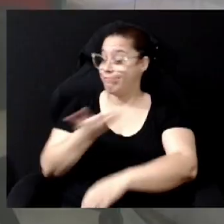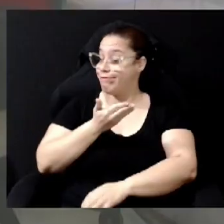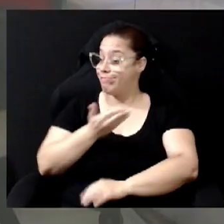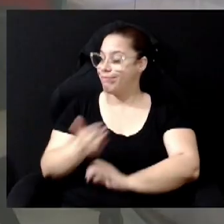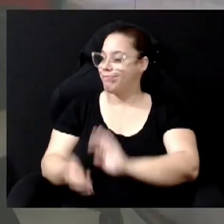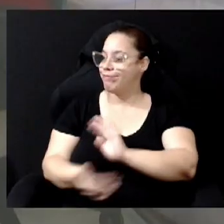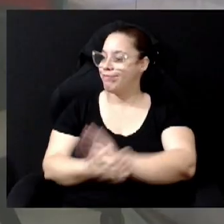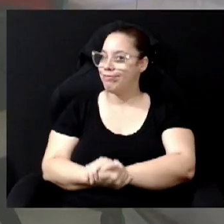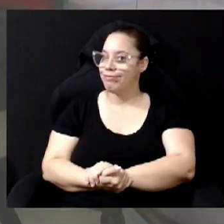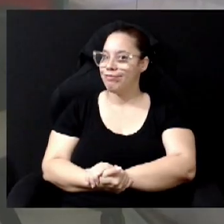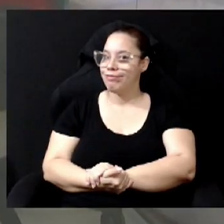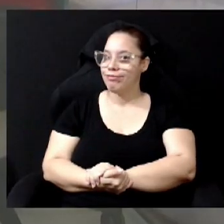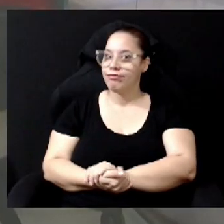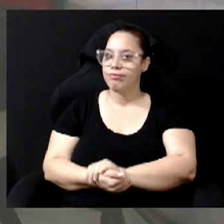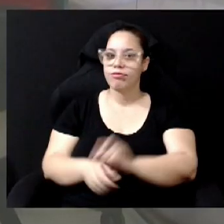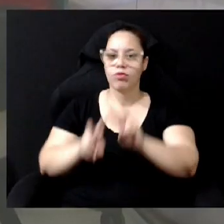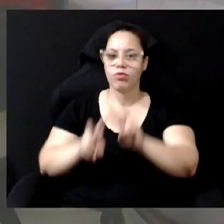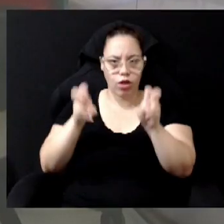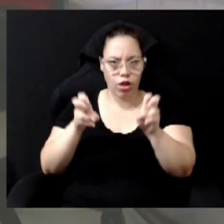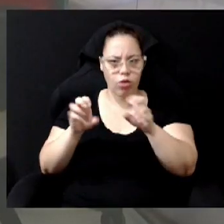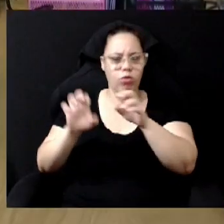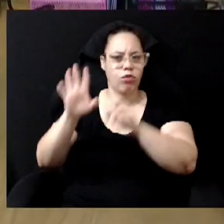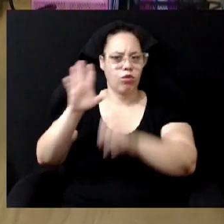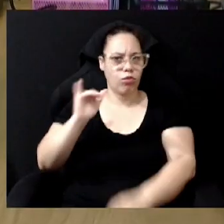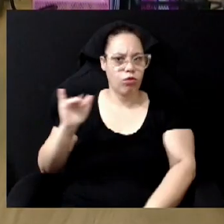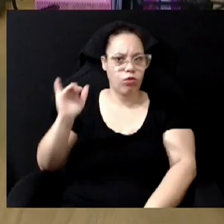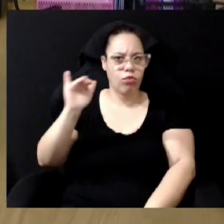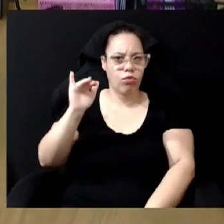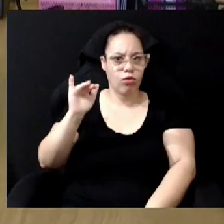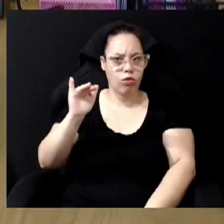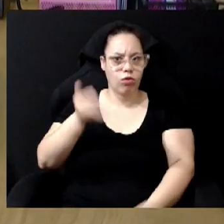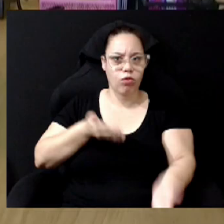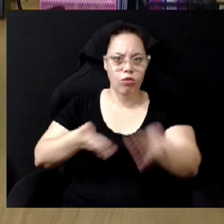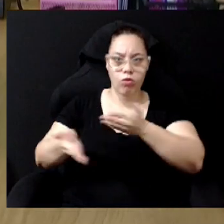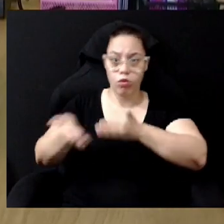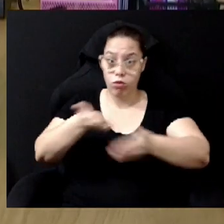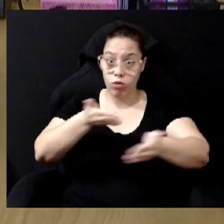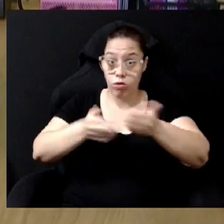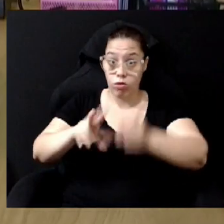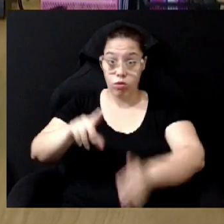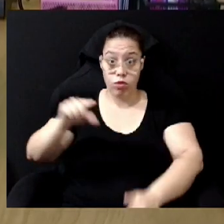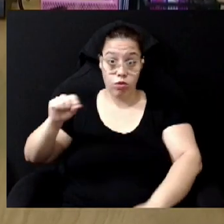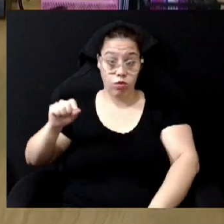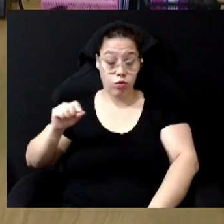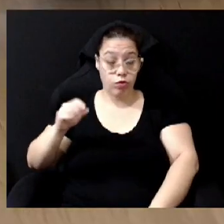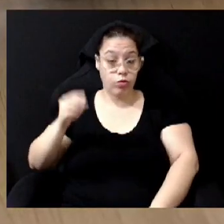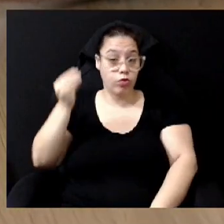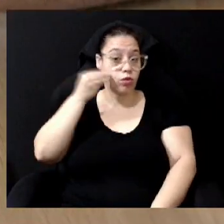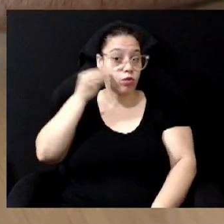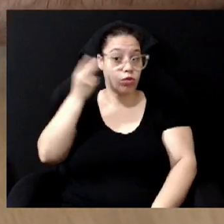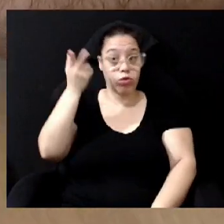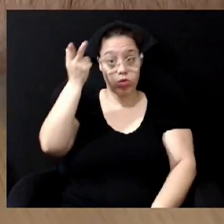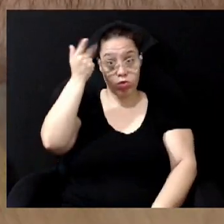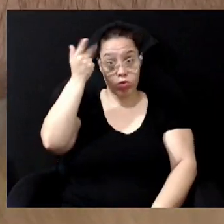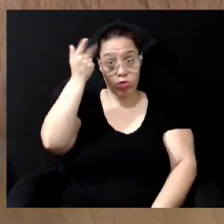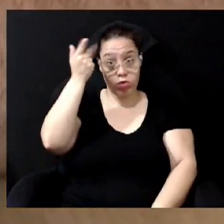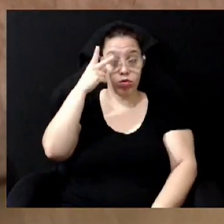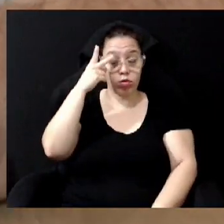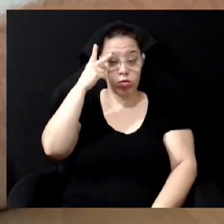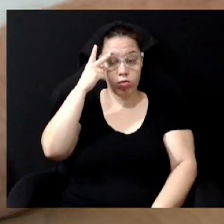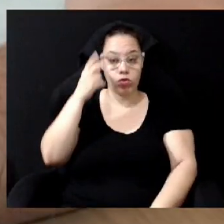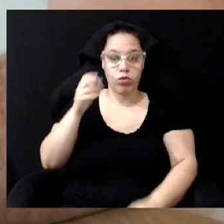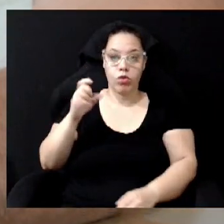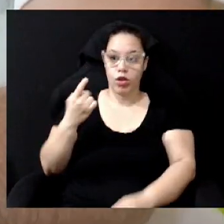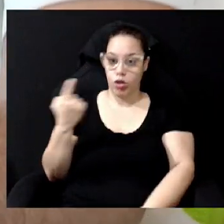Outlier é um termo científico que descreve fenômenos que estão fora da experiência normal, inclusive indivíduos.